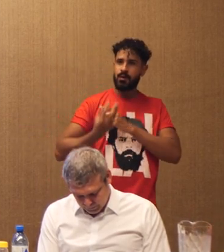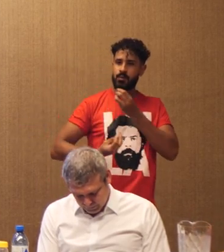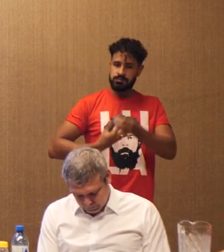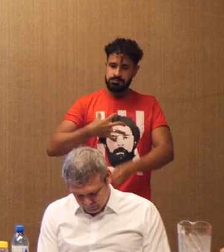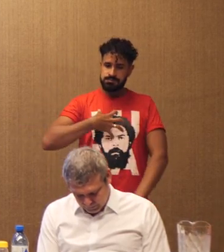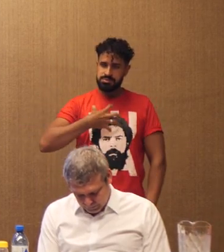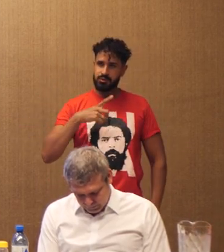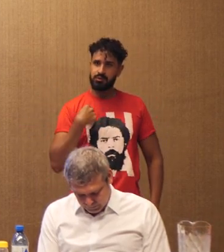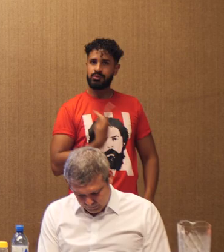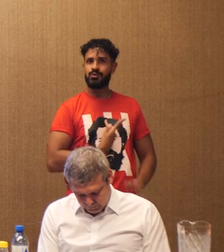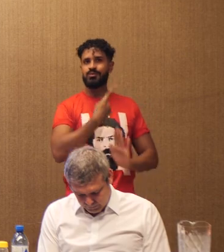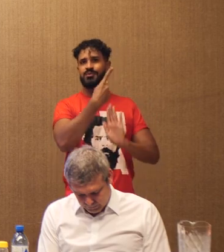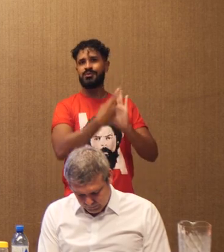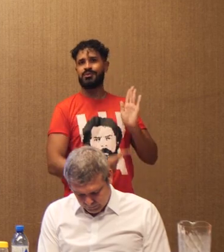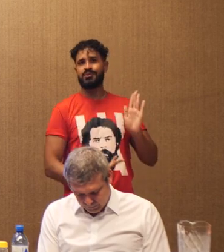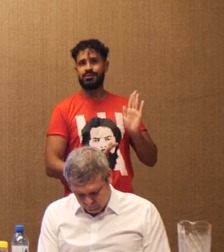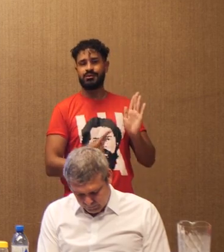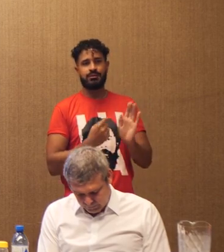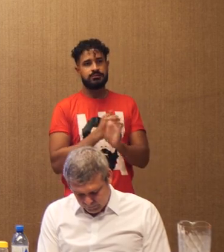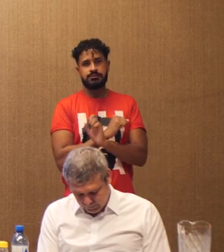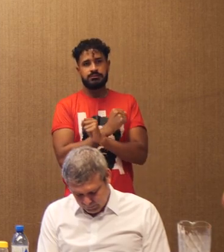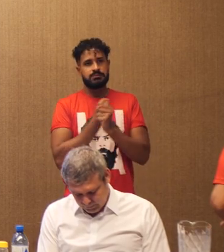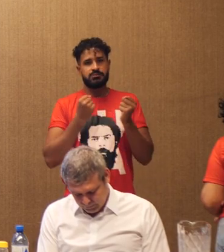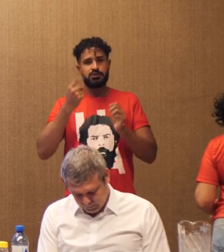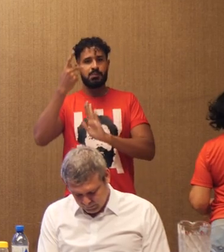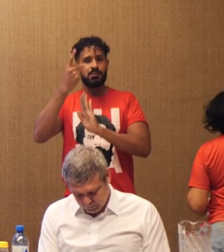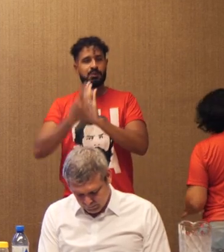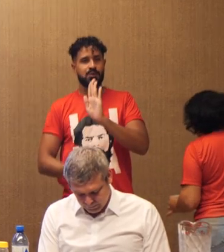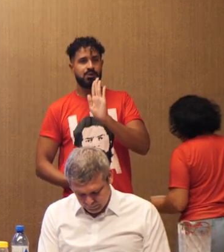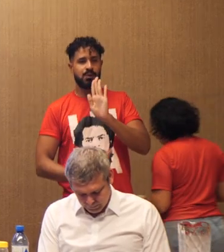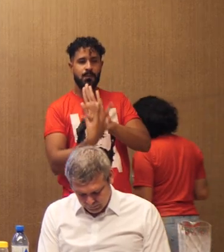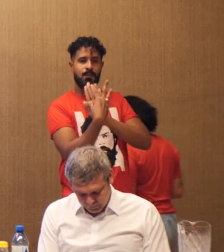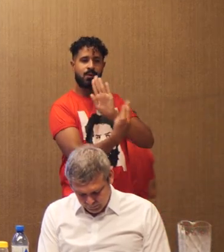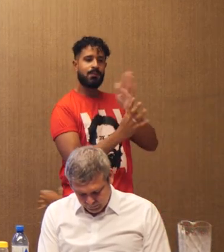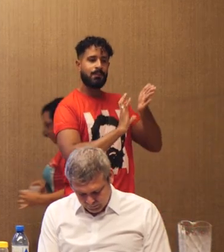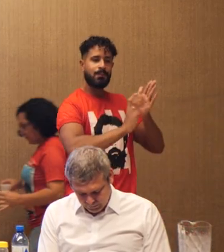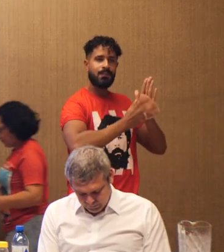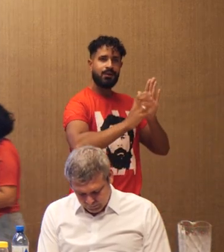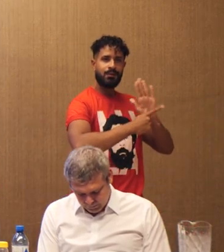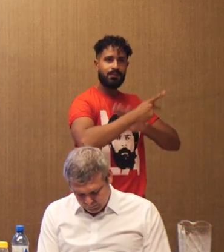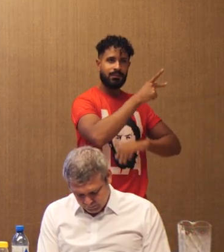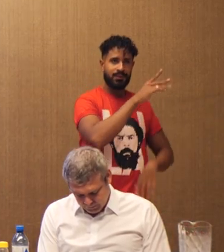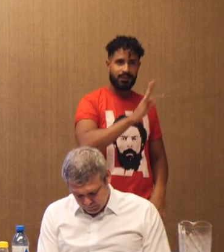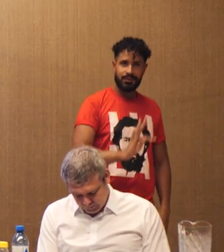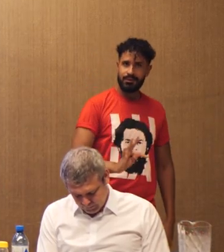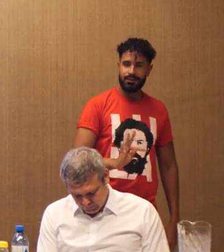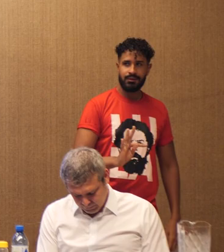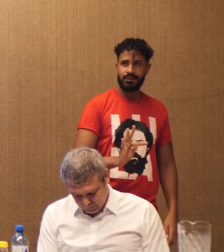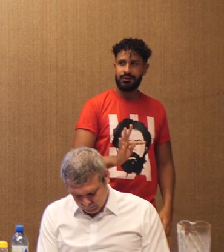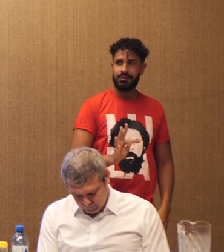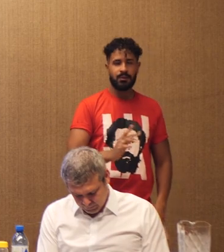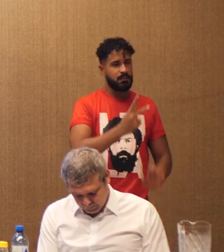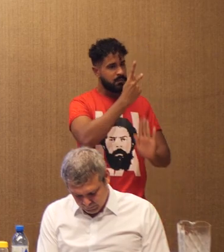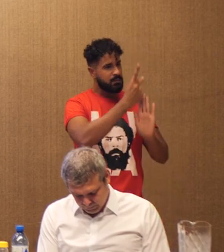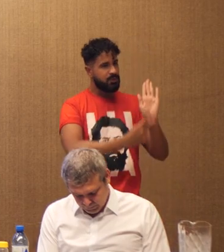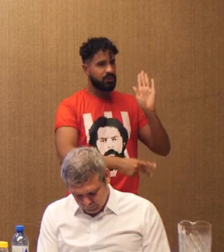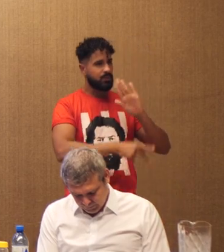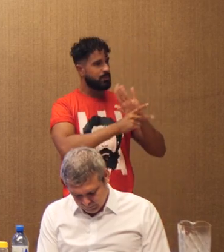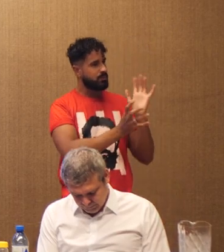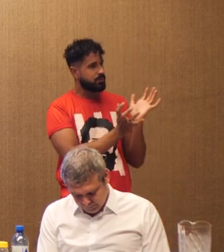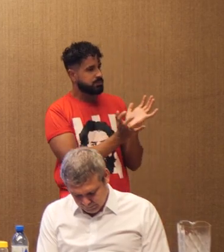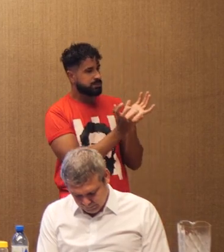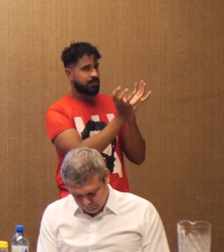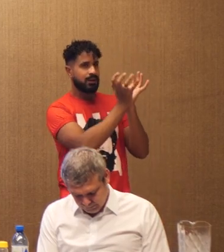do nosso projeto. Não há projeto de partido dos trabalhadores e trabalhadoras. Um projeto de